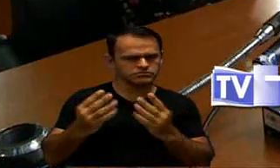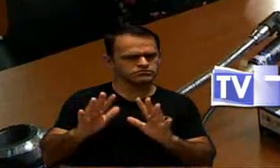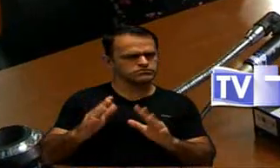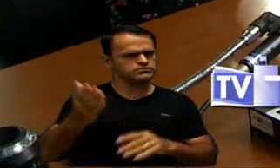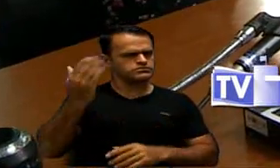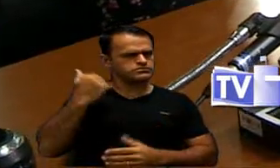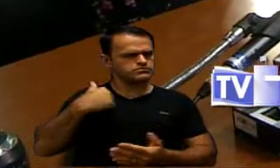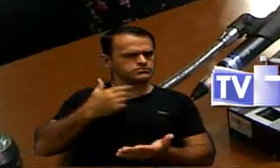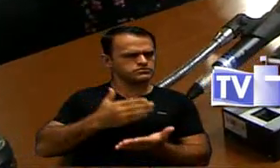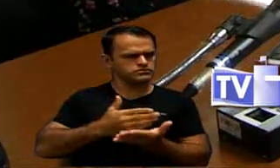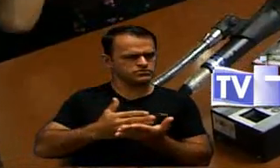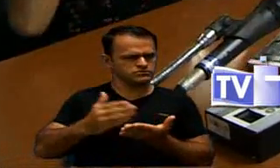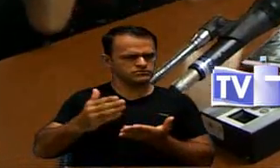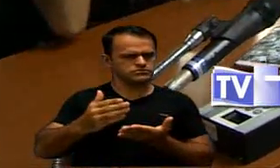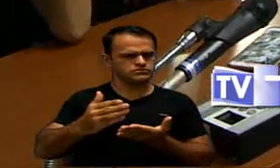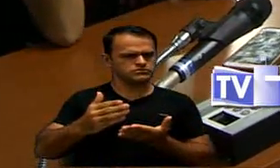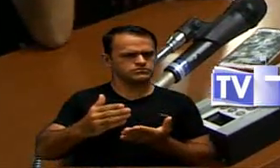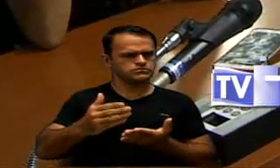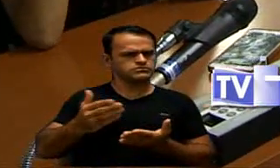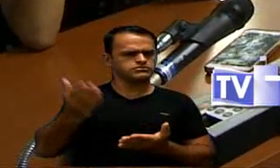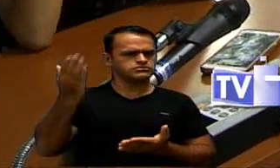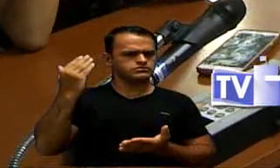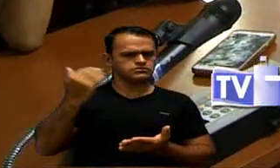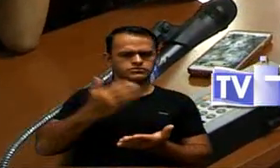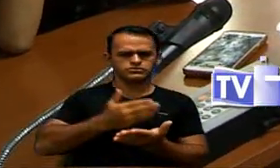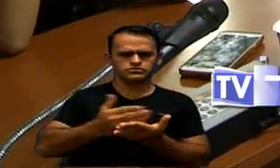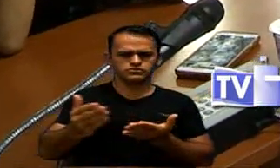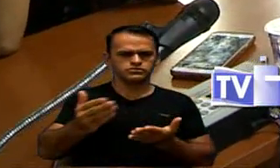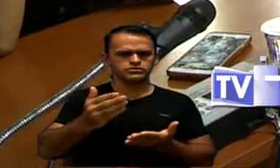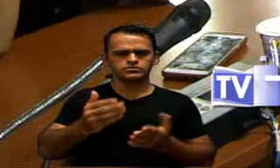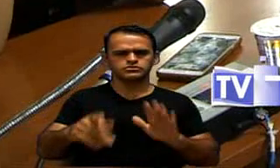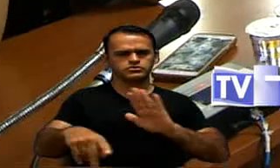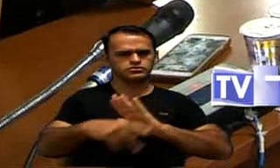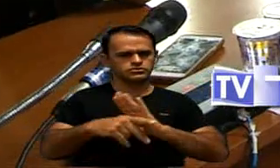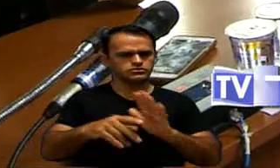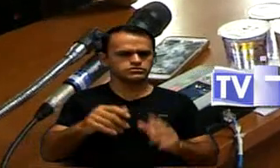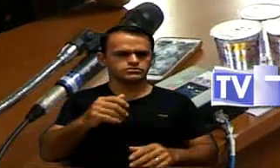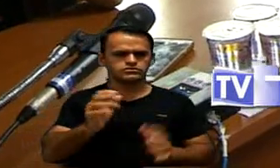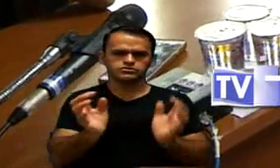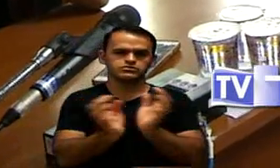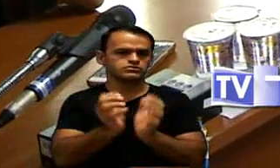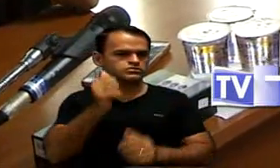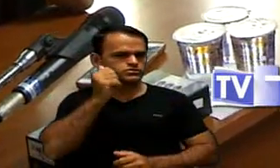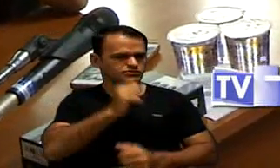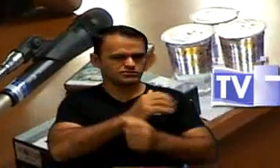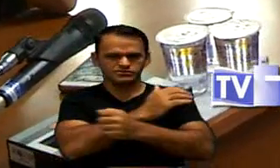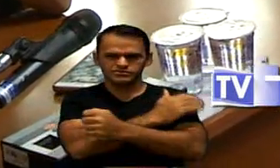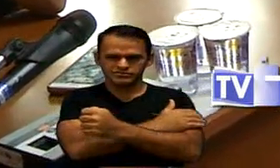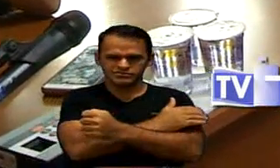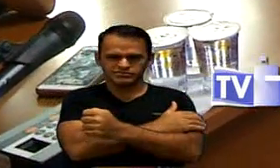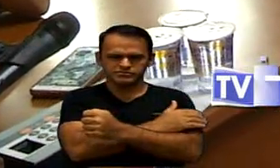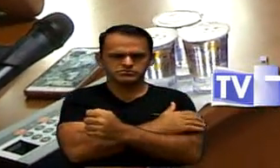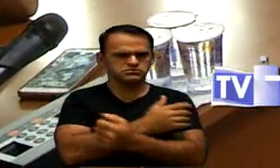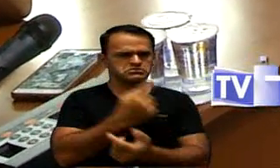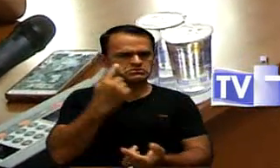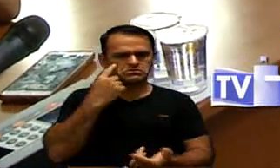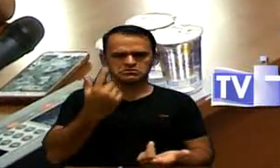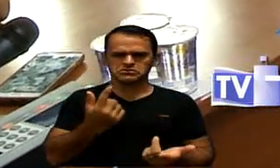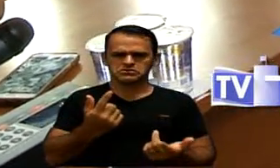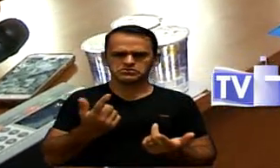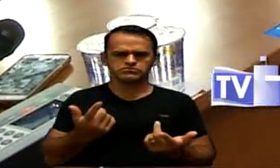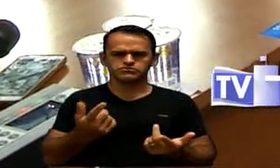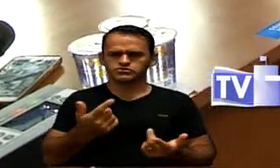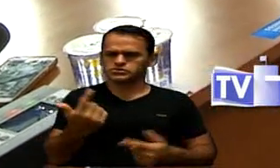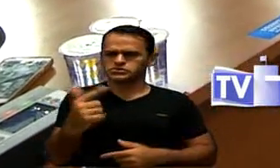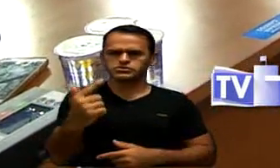sincera, né, porque eu sempre fui muito feminista, muito lutadora, e trabalhando do outro lado, eu falava, nossa, não temos equipamento público, Fernando, não